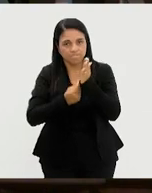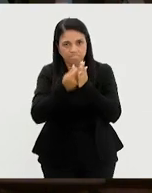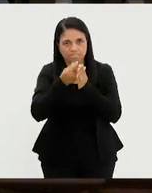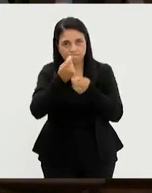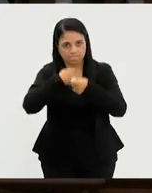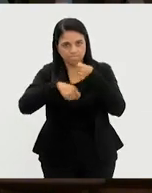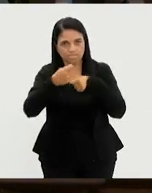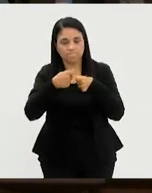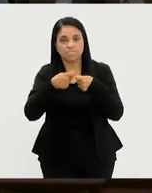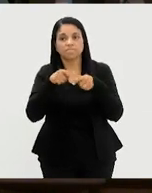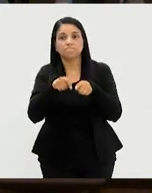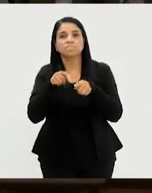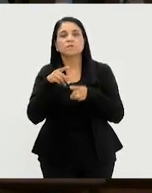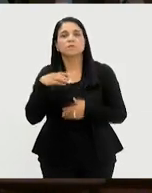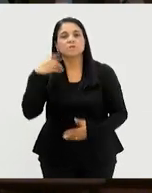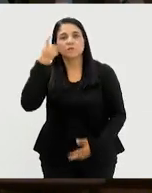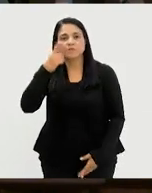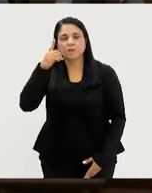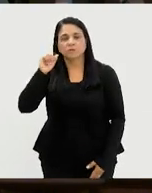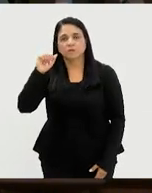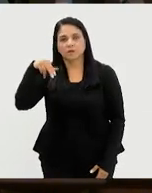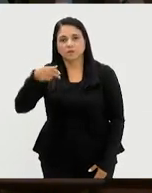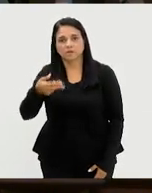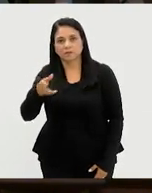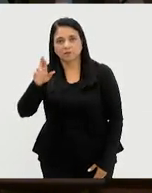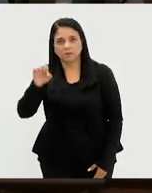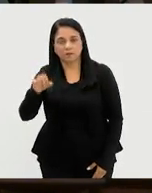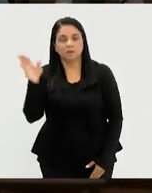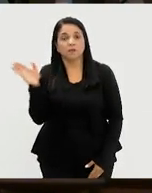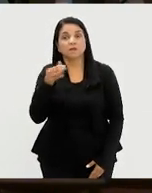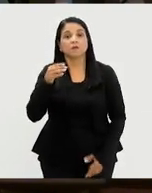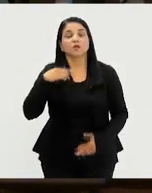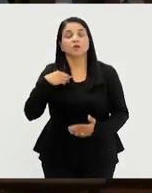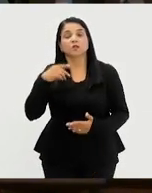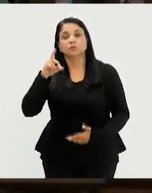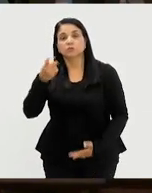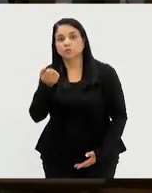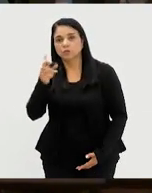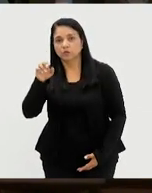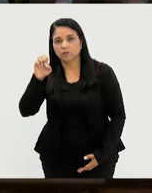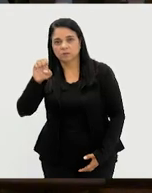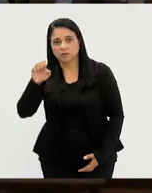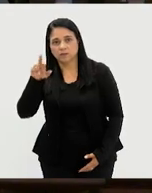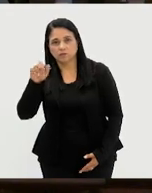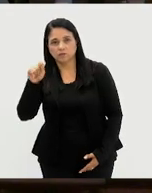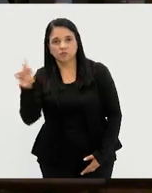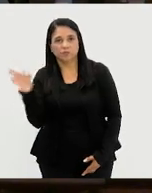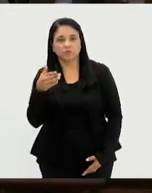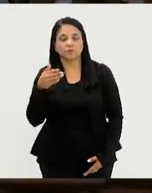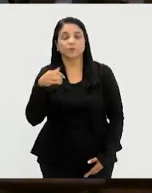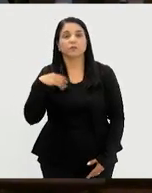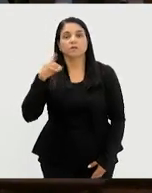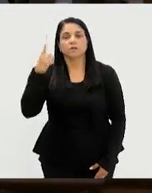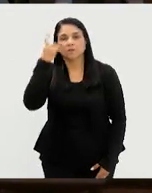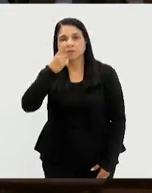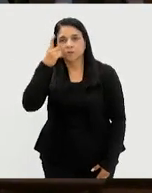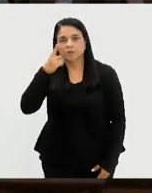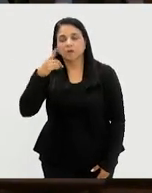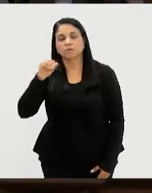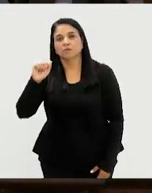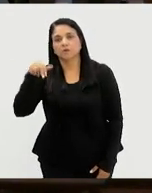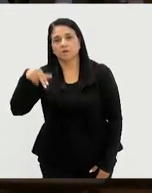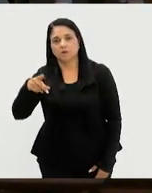Correia Carl Macedo Deputado Dr Serginho Deputado Renato Miranda Deputado Andrezinho